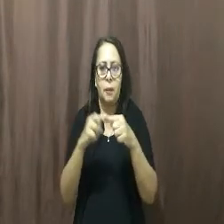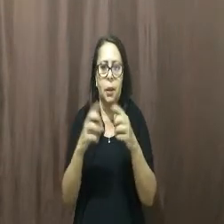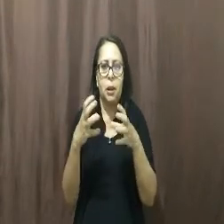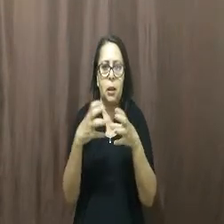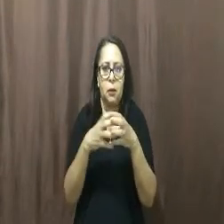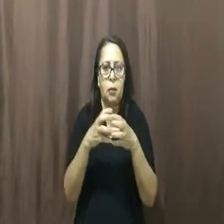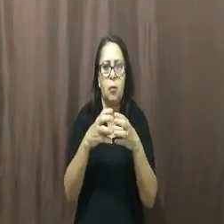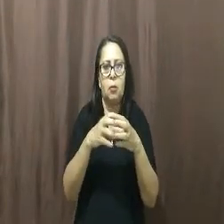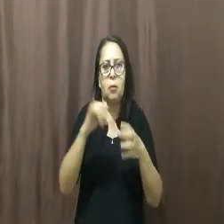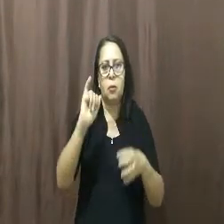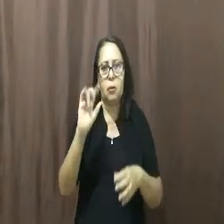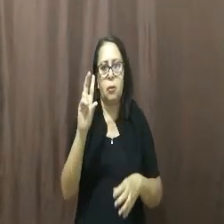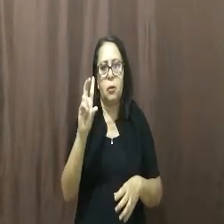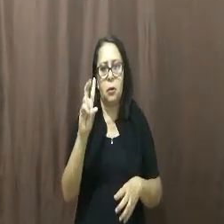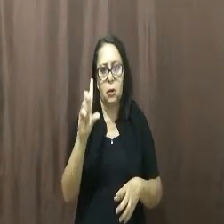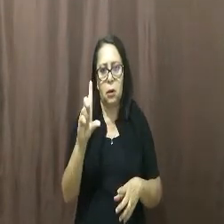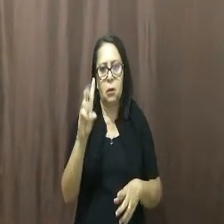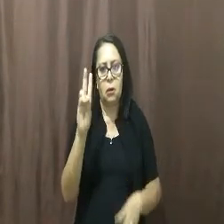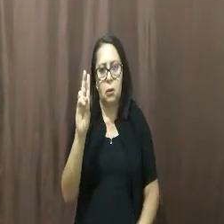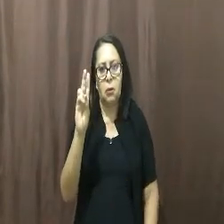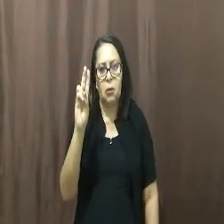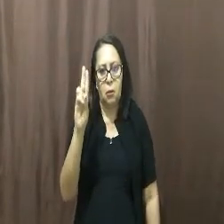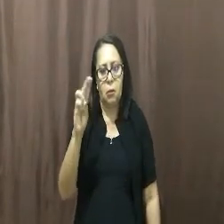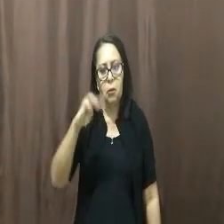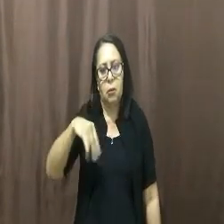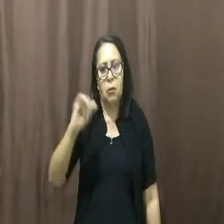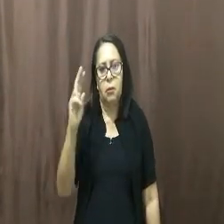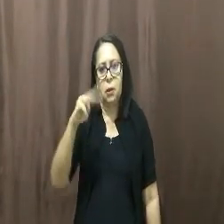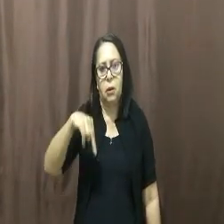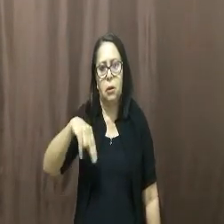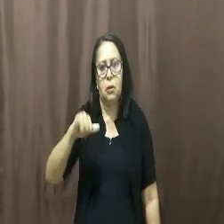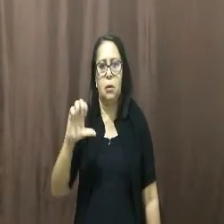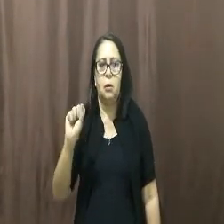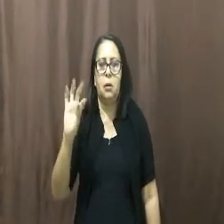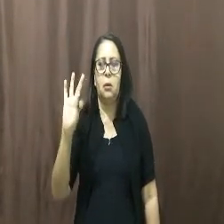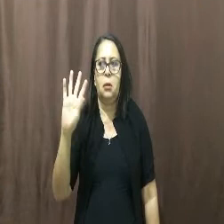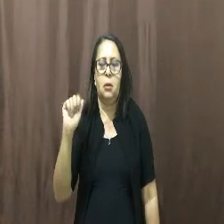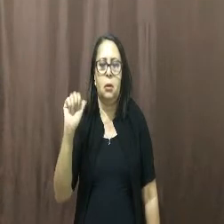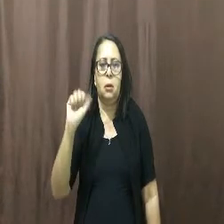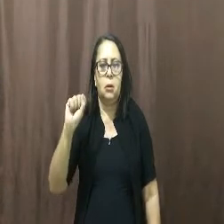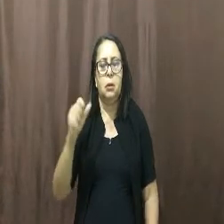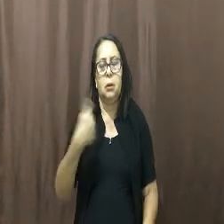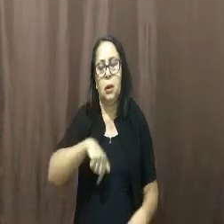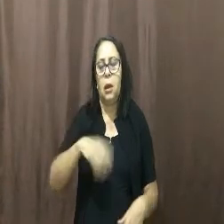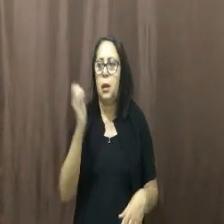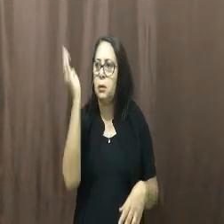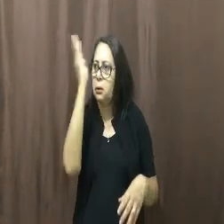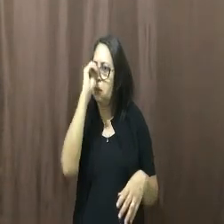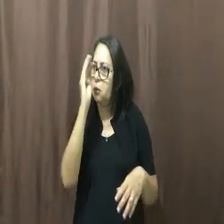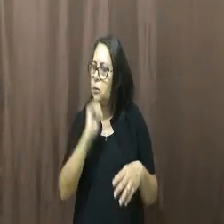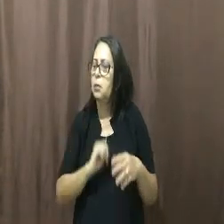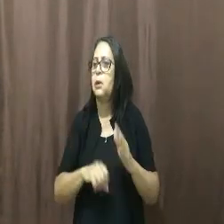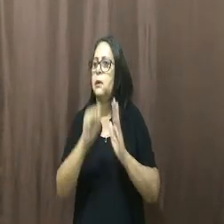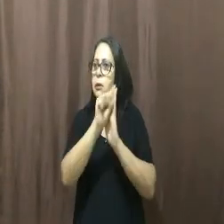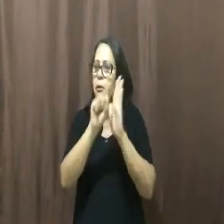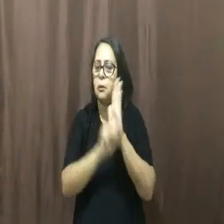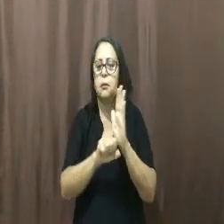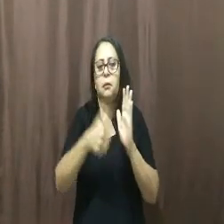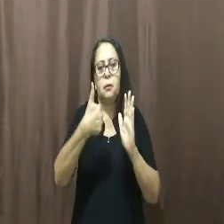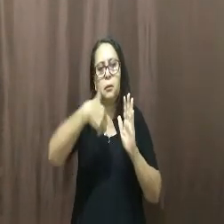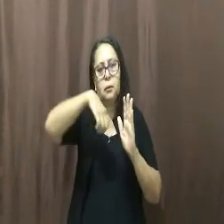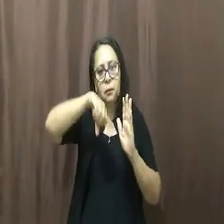já com os iluministas, se nós formos olhar dentro do contexto histórico. Aqui no Brasil, ele ganha corpo já no